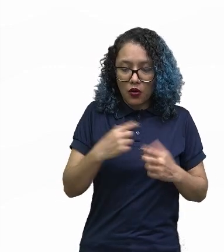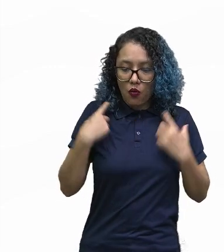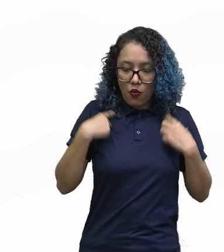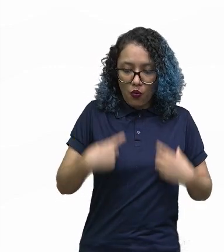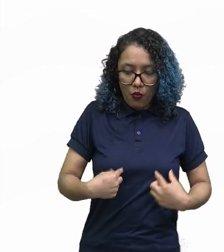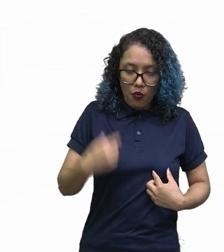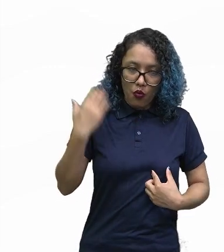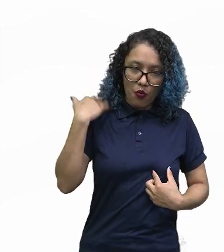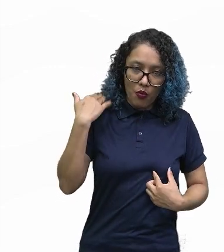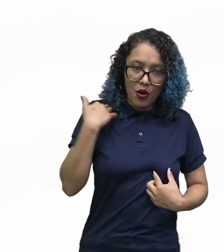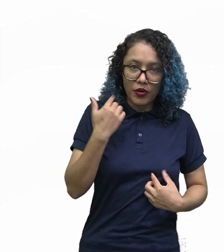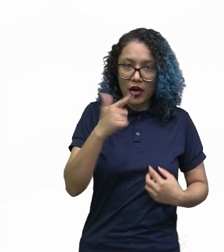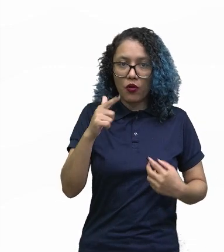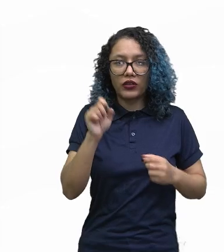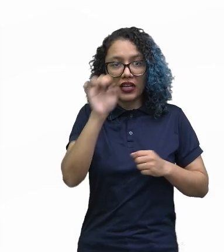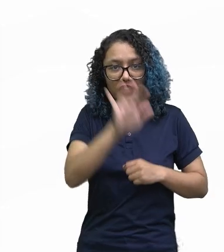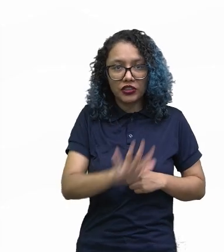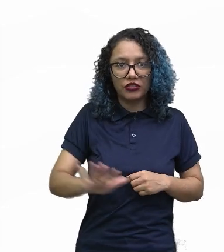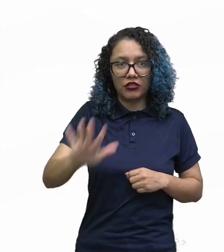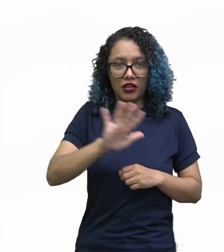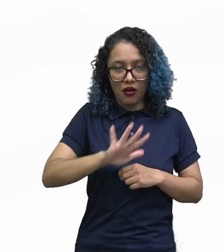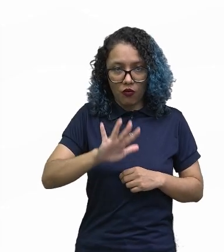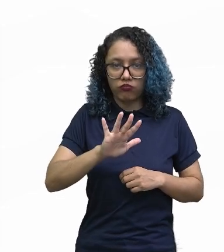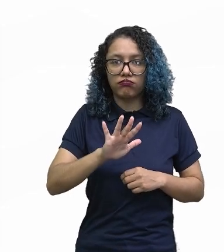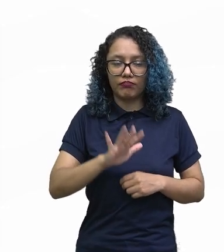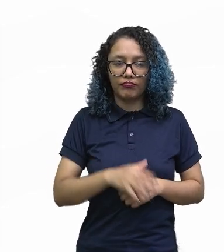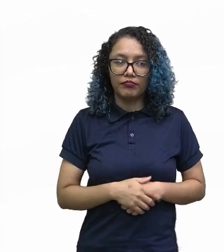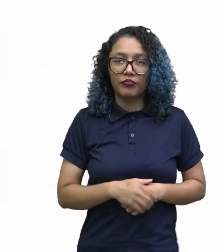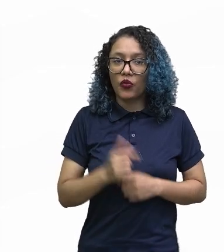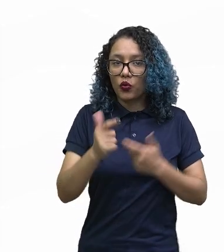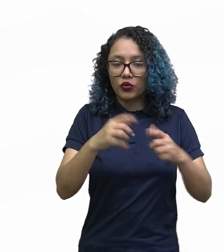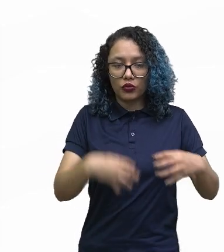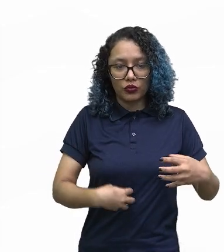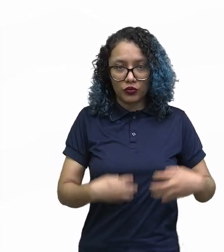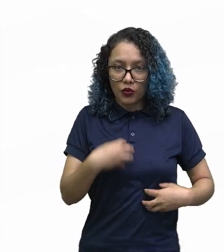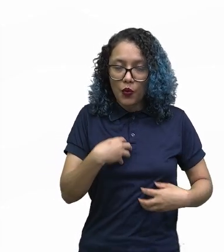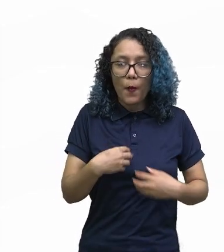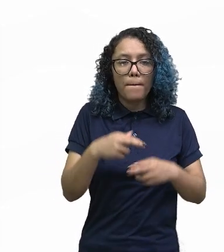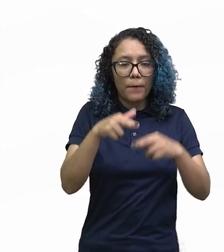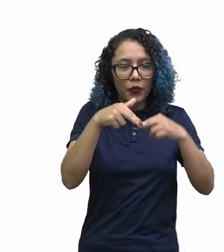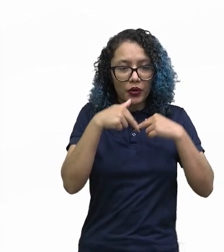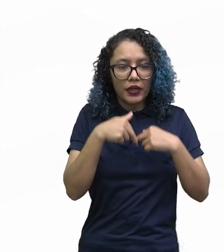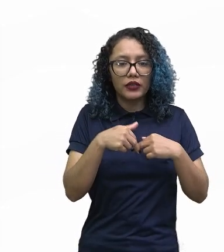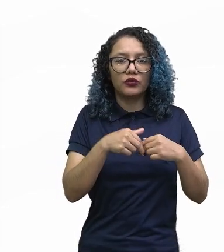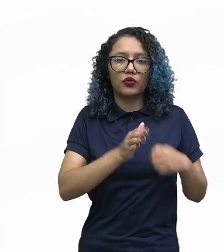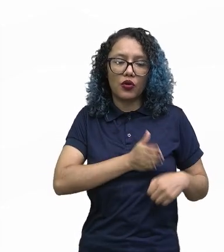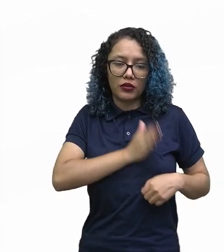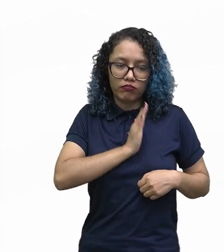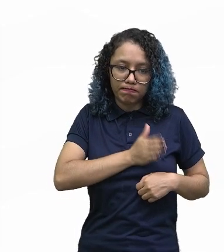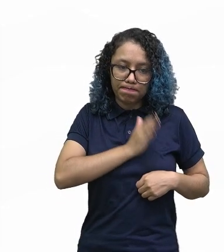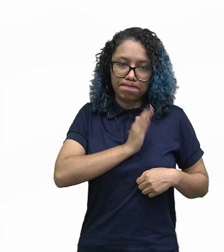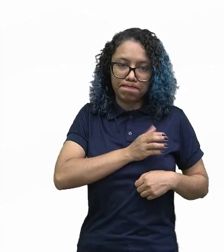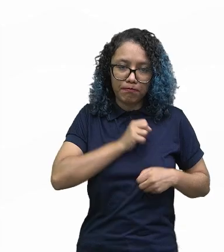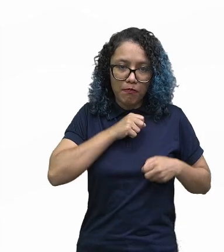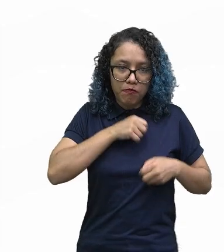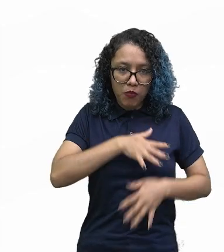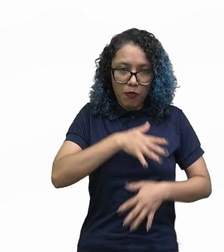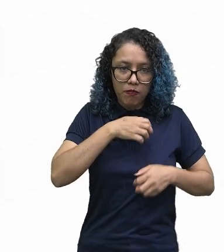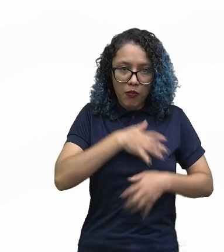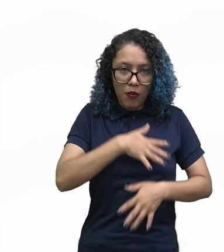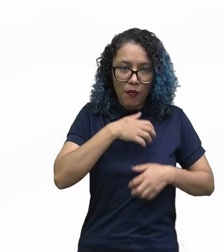circulação sistêmica, certo? Muito bem, por isso que o coração tem que trabalhar aí, bombeando esse sangue para que ele